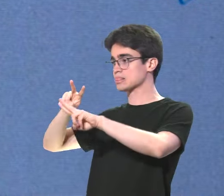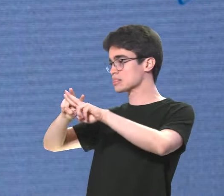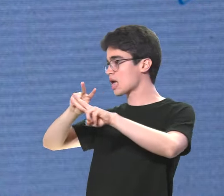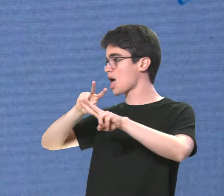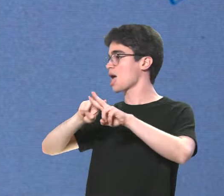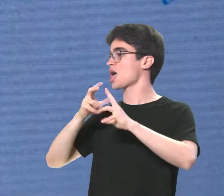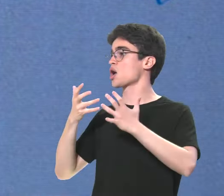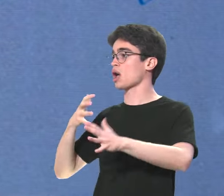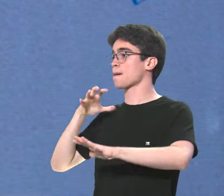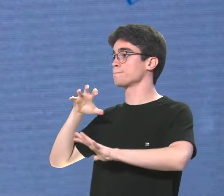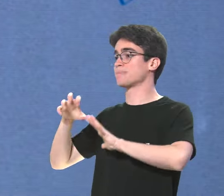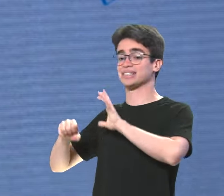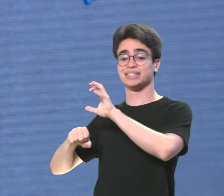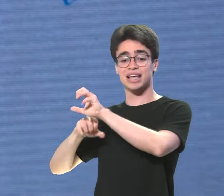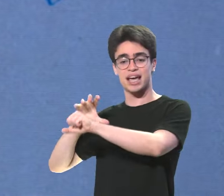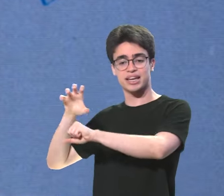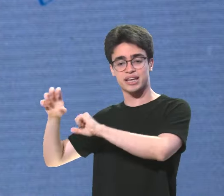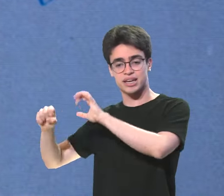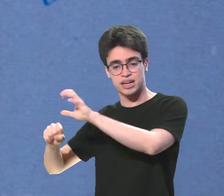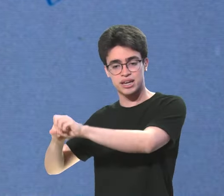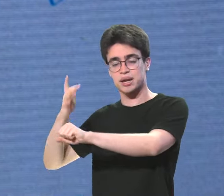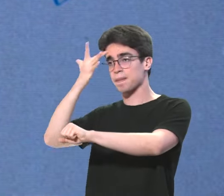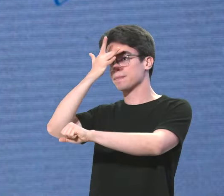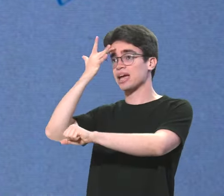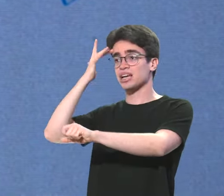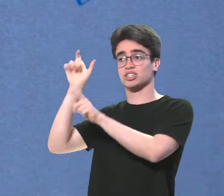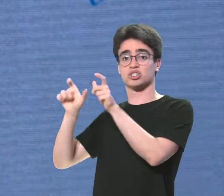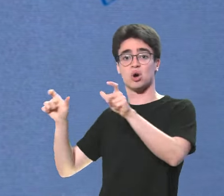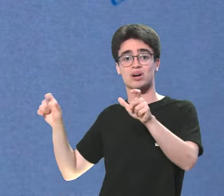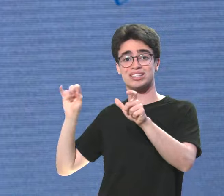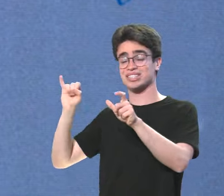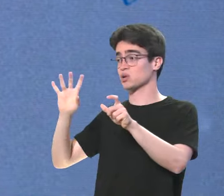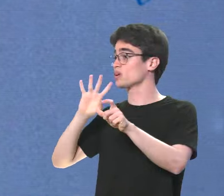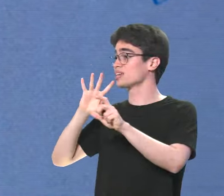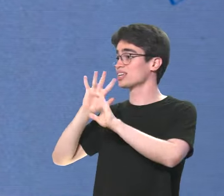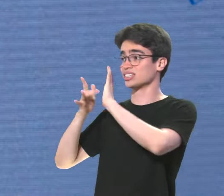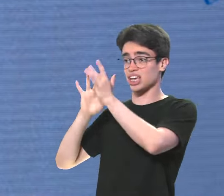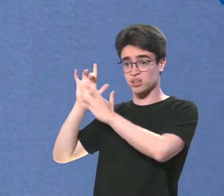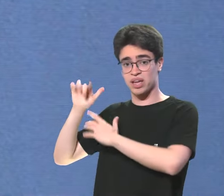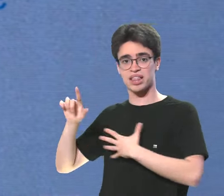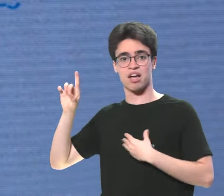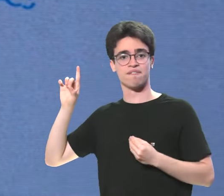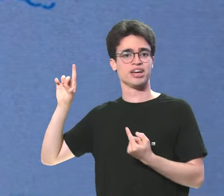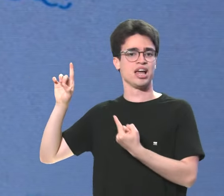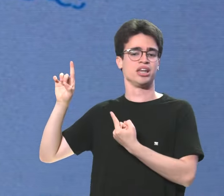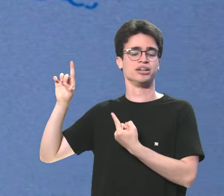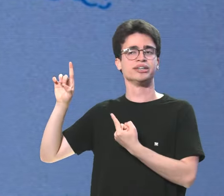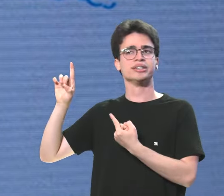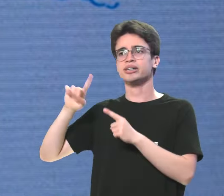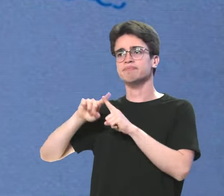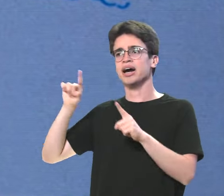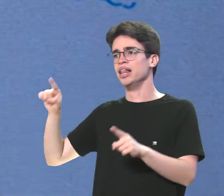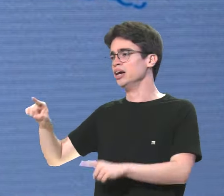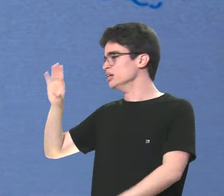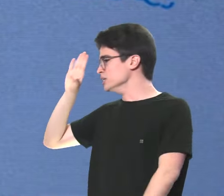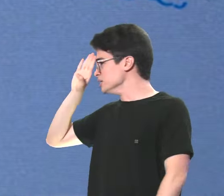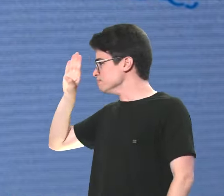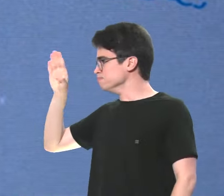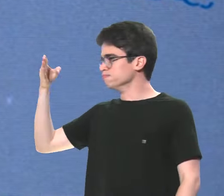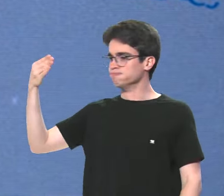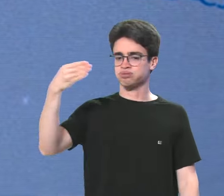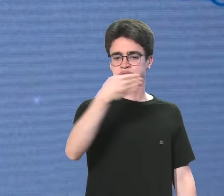perseguir aqueles que reconhecem que Jesus é o Senhor ele sofreu metanoia ele teve a